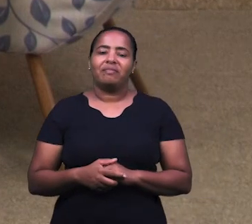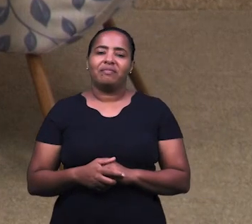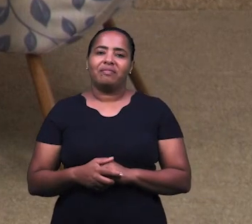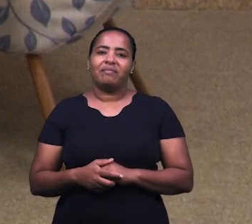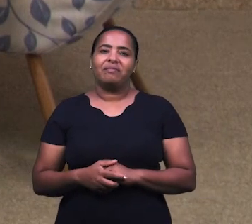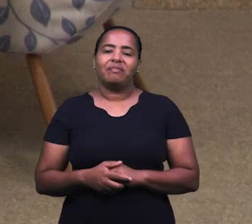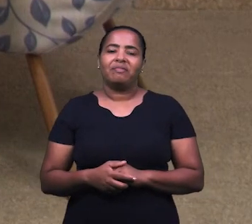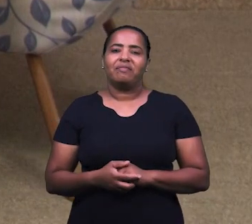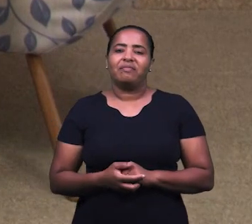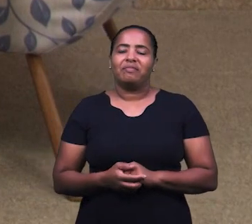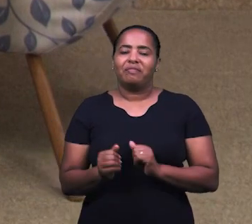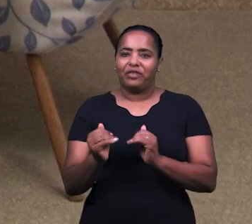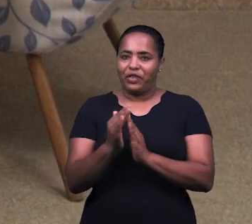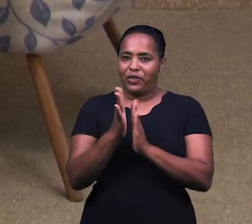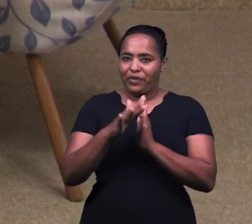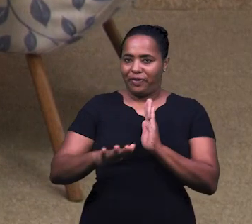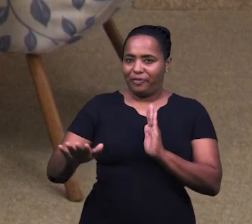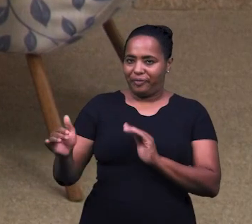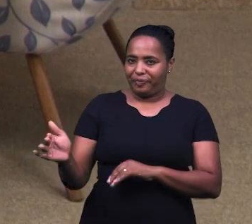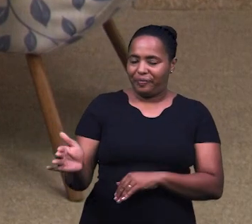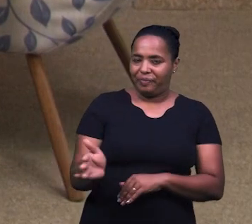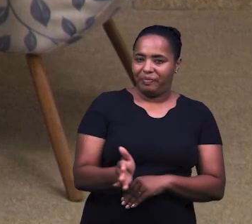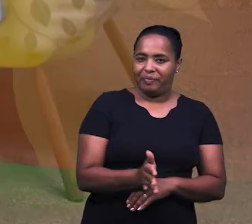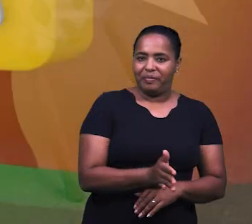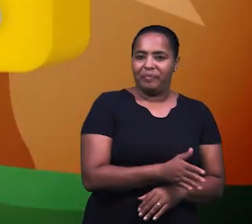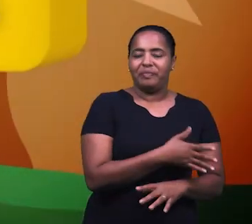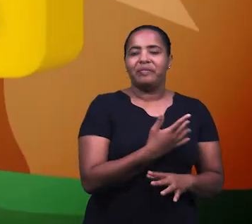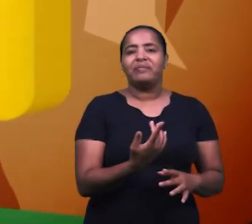com o hino das crianças, vamos adorar ao nosso Deus.